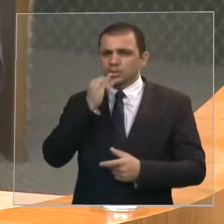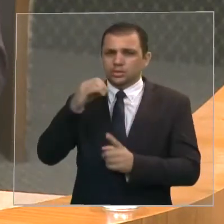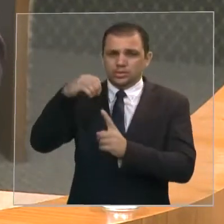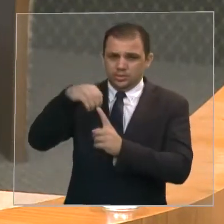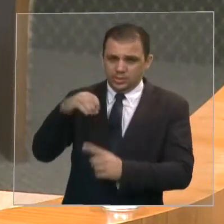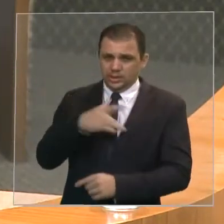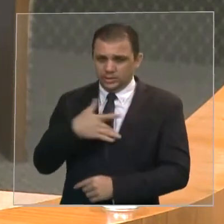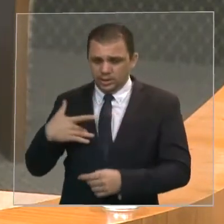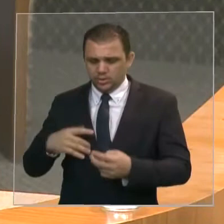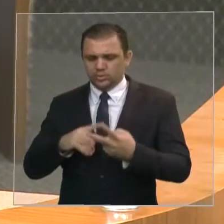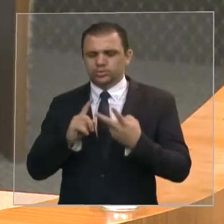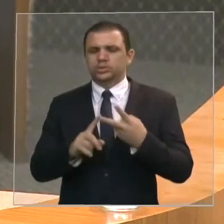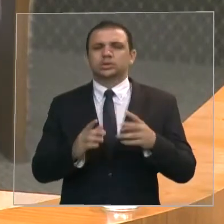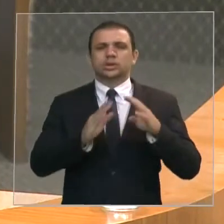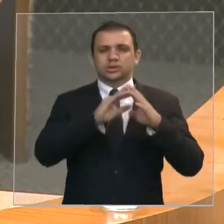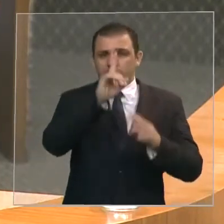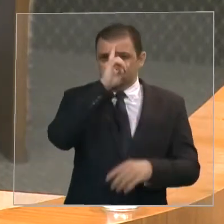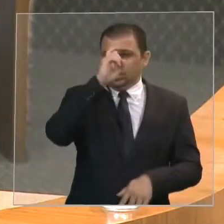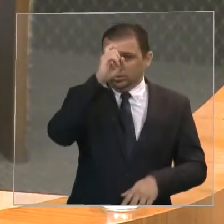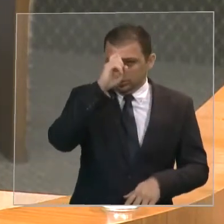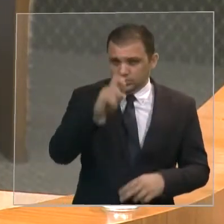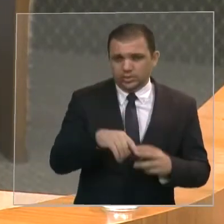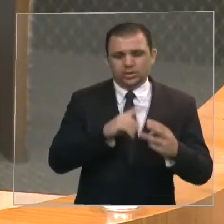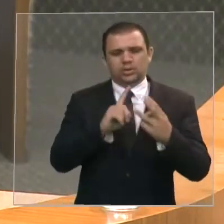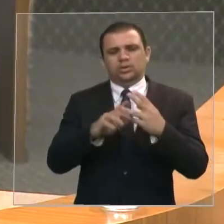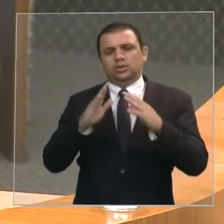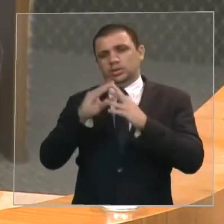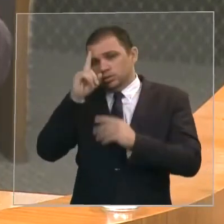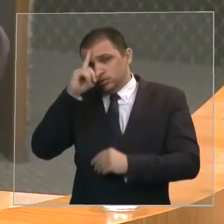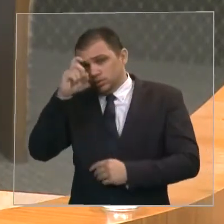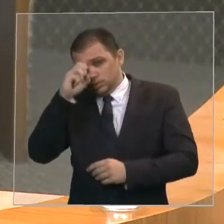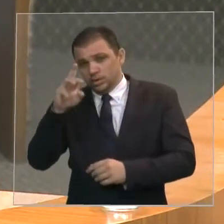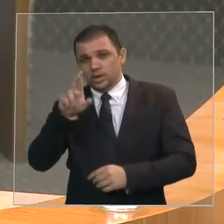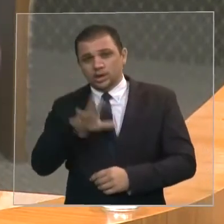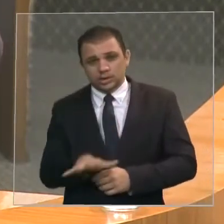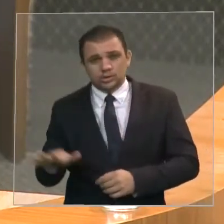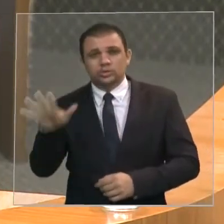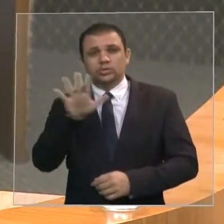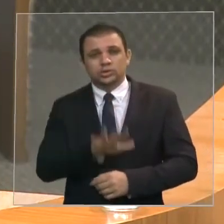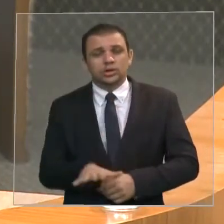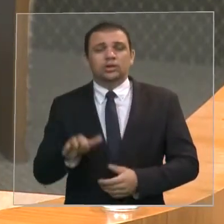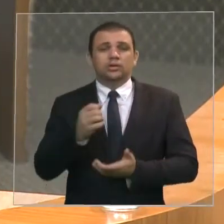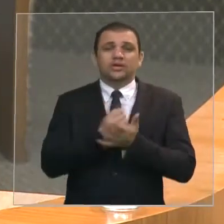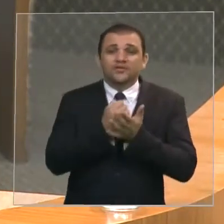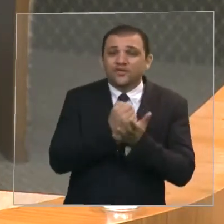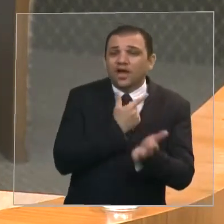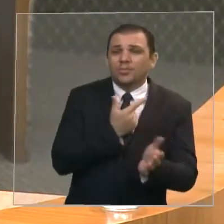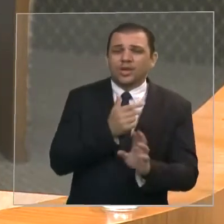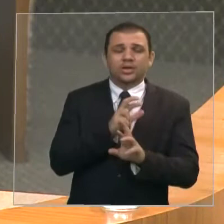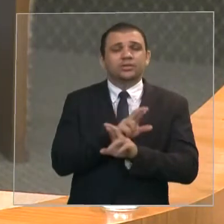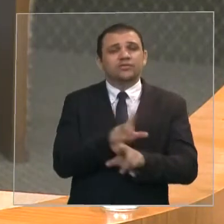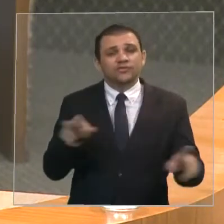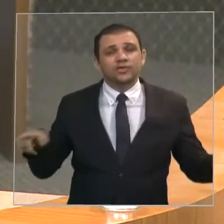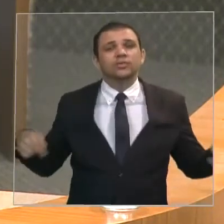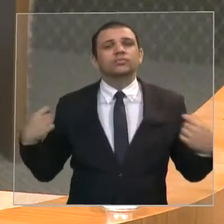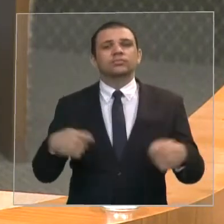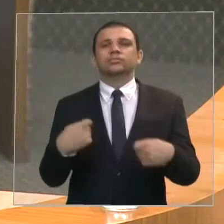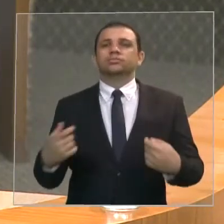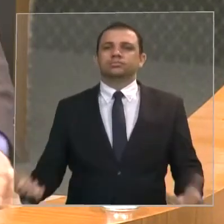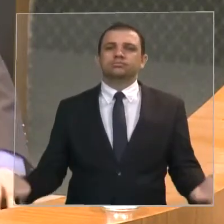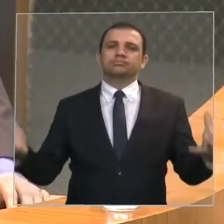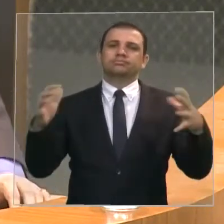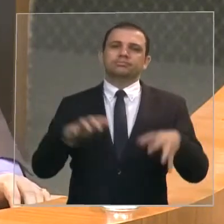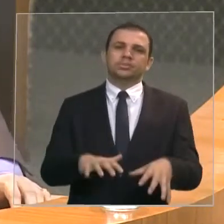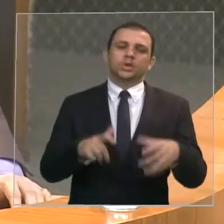hospital regional, as farmácias que aí têm seu descarte, elas precisam convergir o lixo hospitalar, os resíduos de saúde para